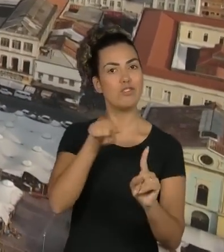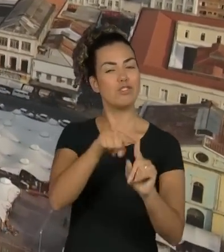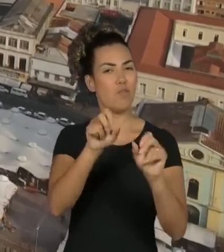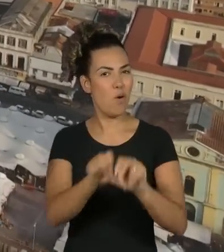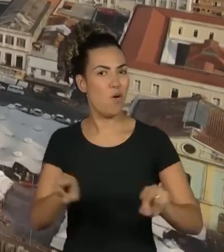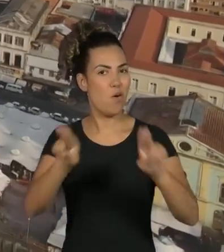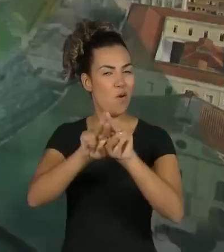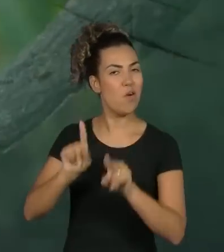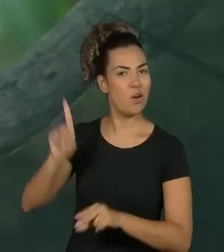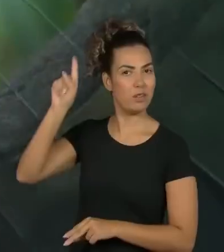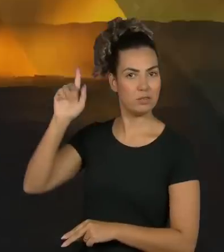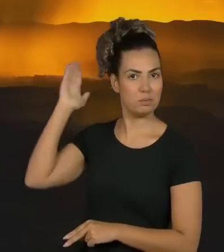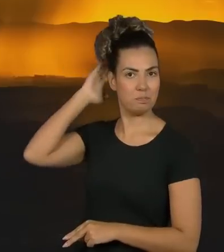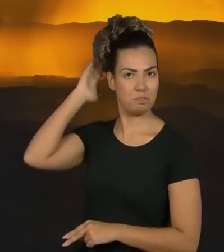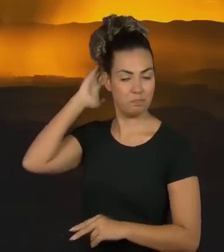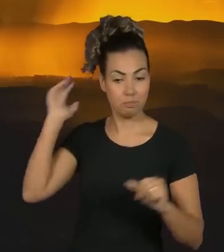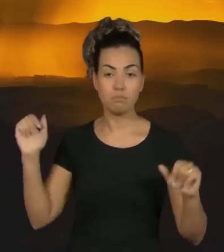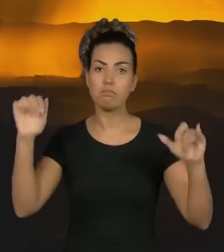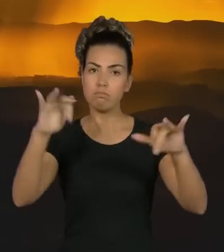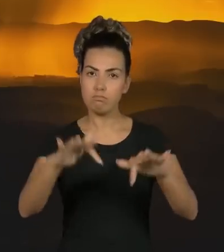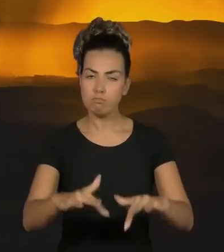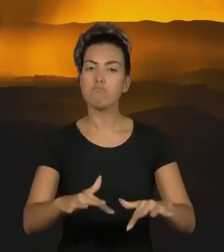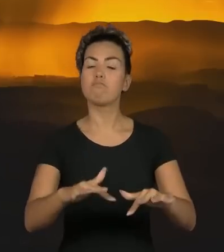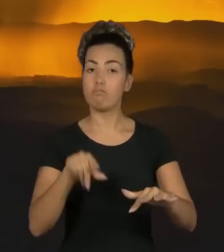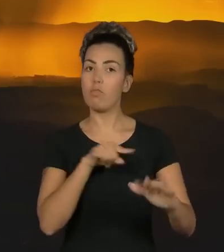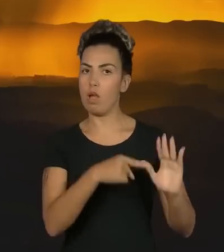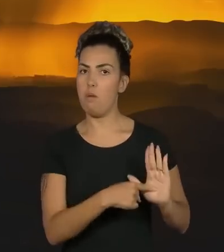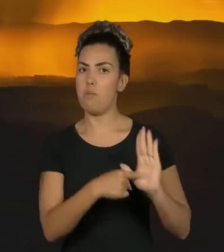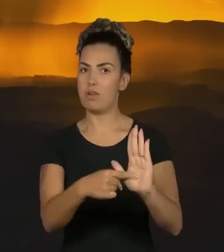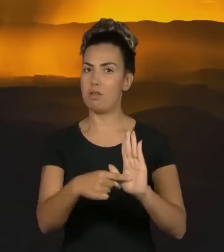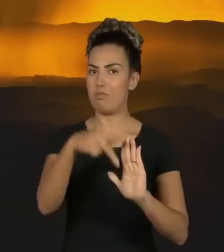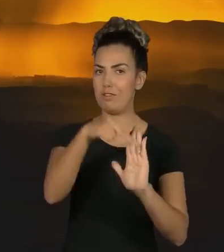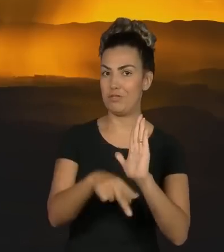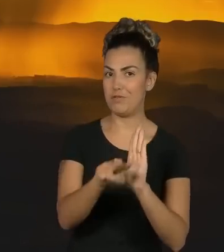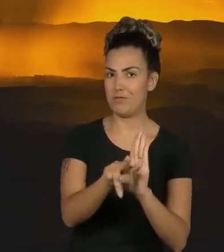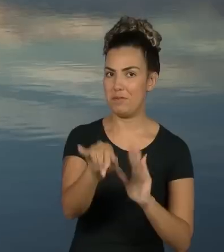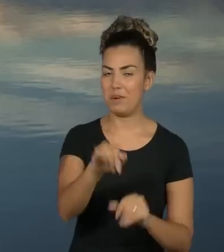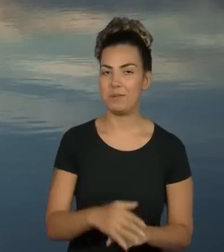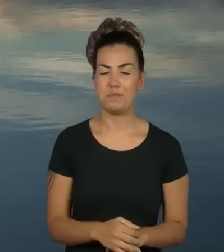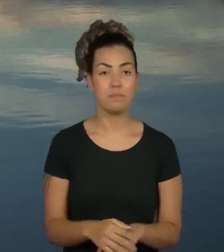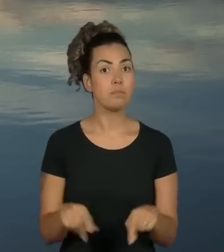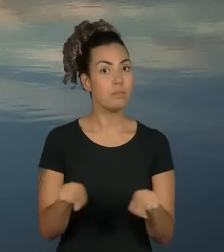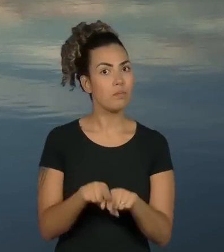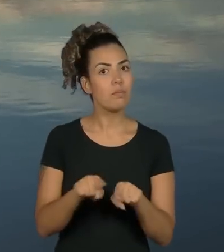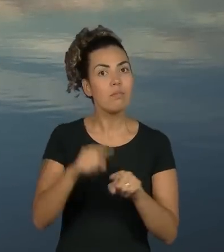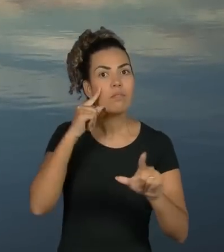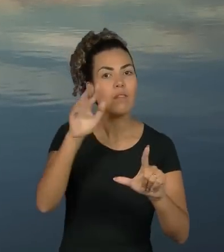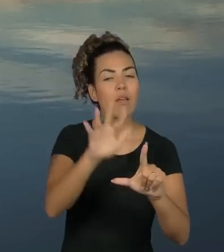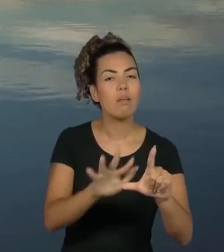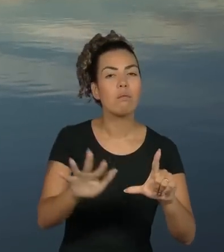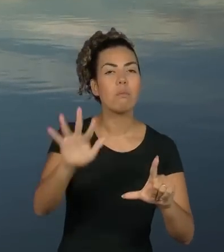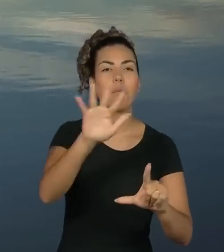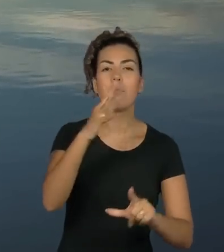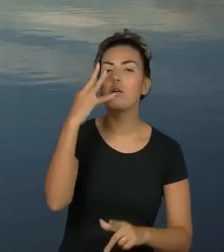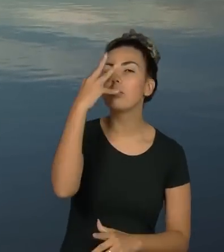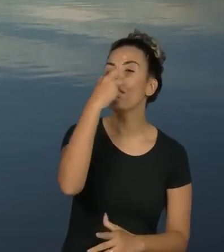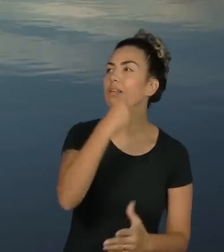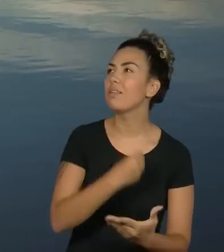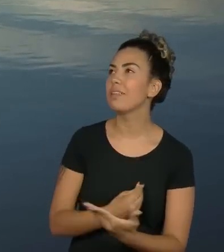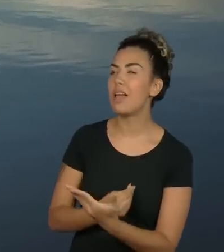Belém, no Pará. E as paisagens de biomas brasileiros registradas por Guilherme